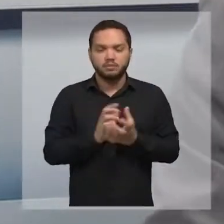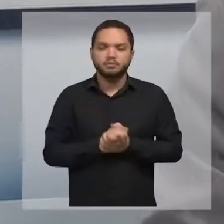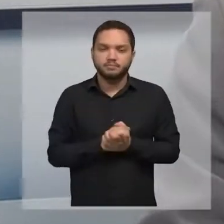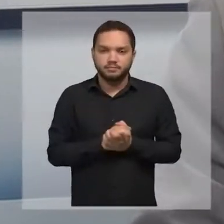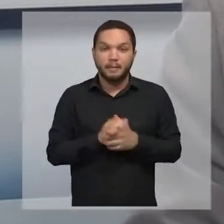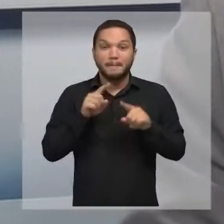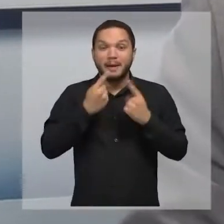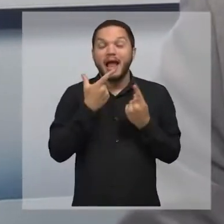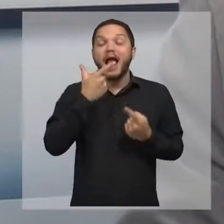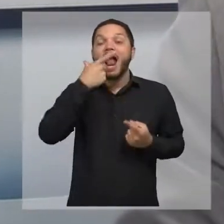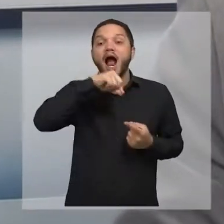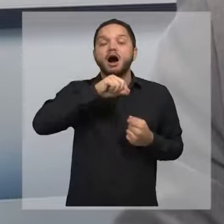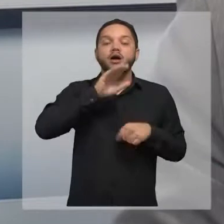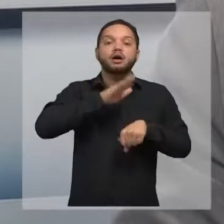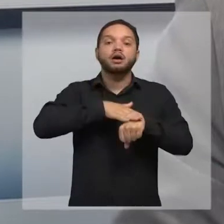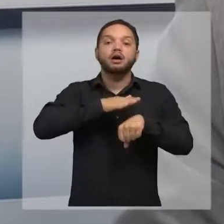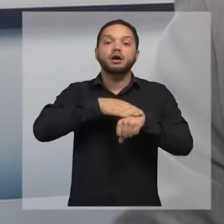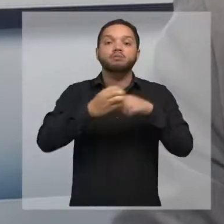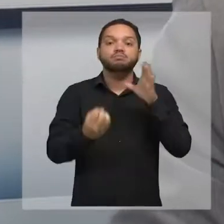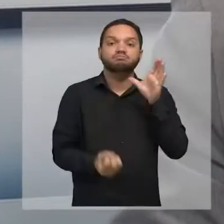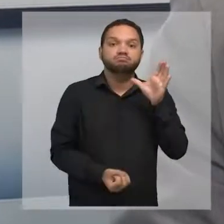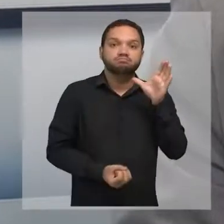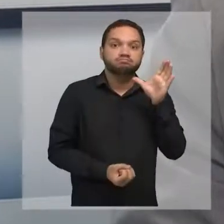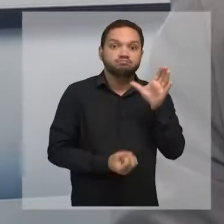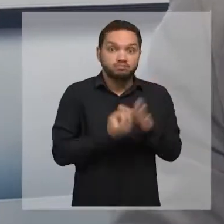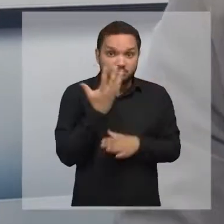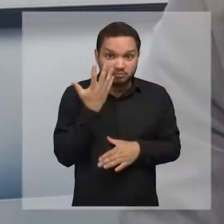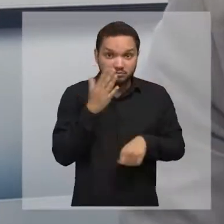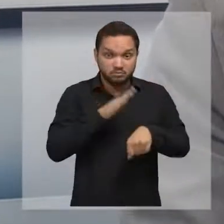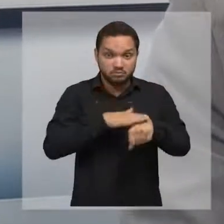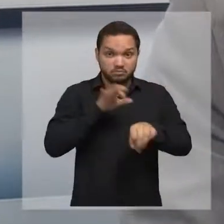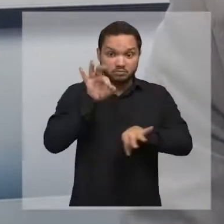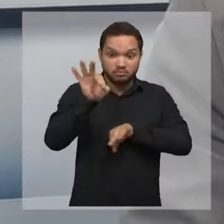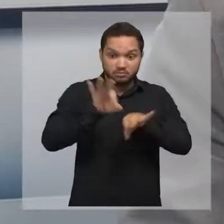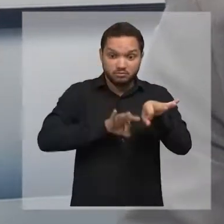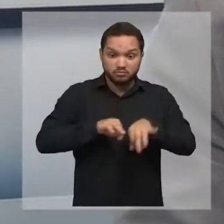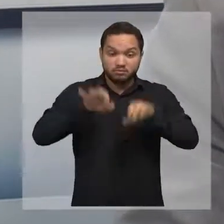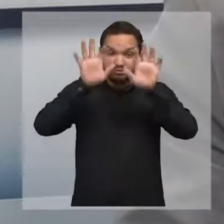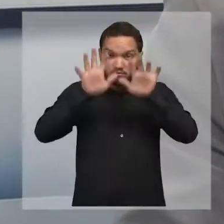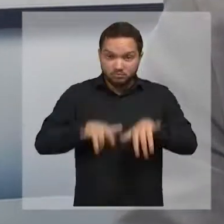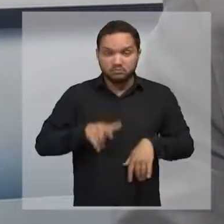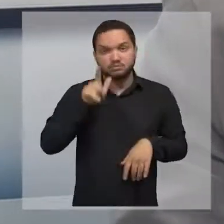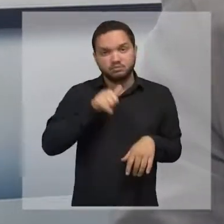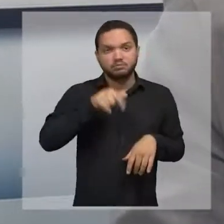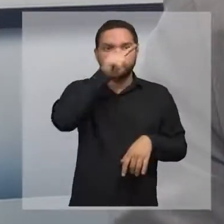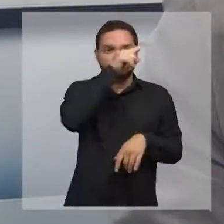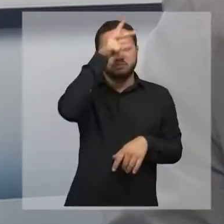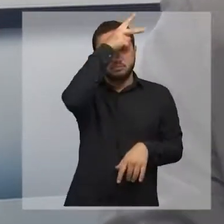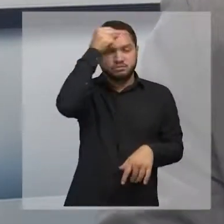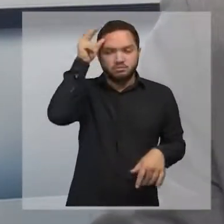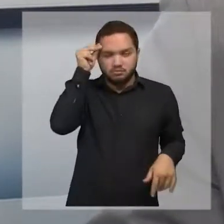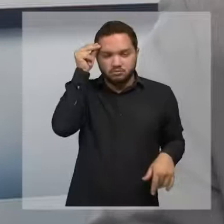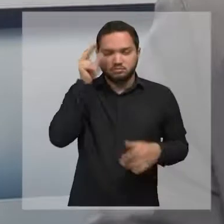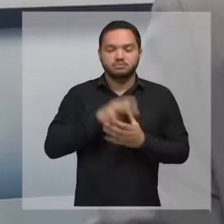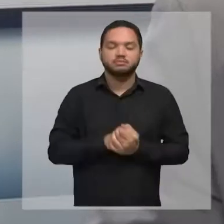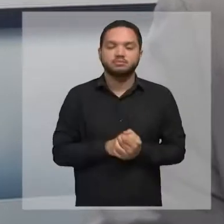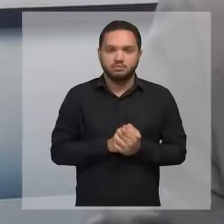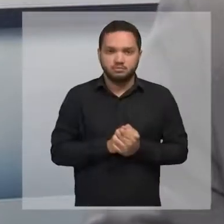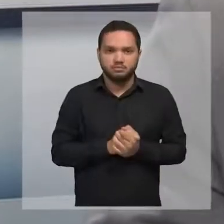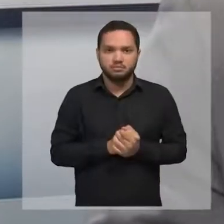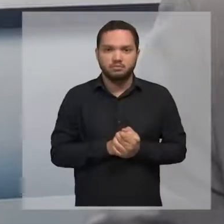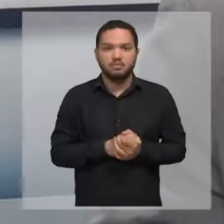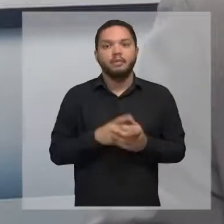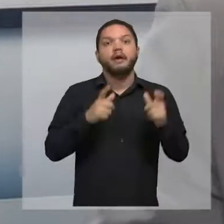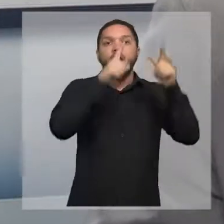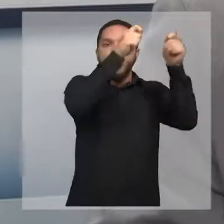Porém, só são iniciados, só quem detém essa prerrogativa de iniciar aquela lei é o Poder Executivo. Que manda